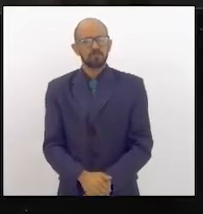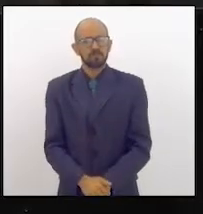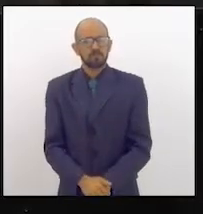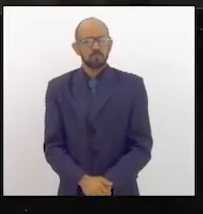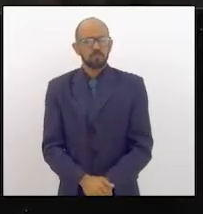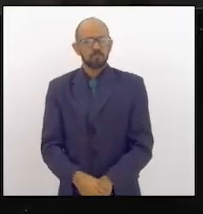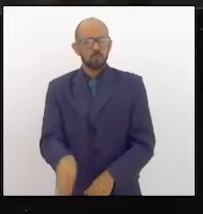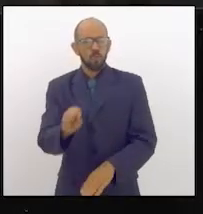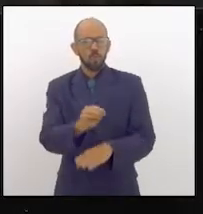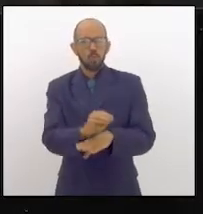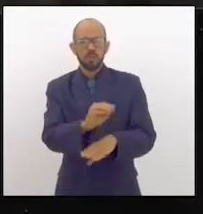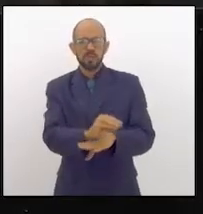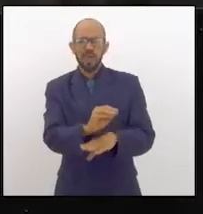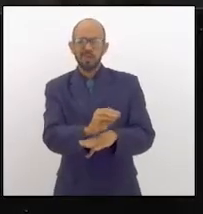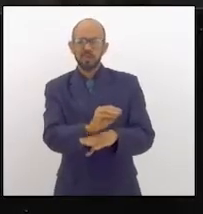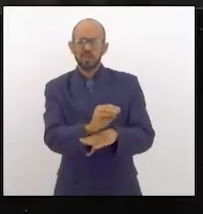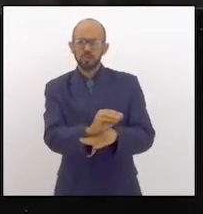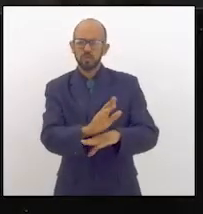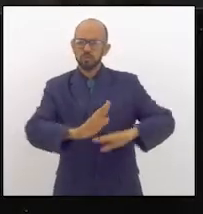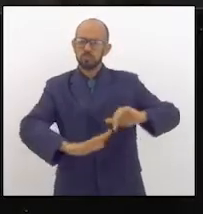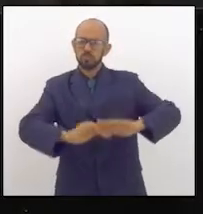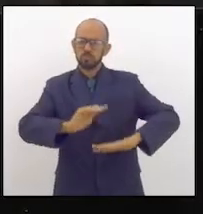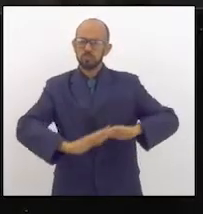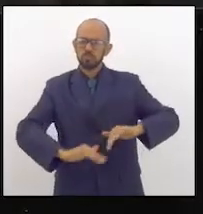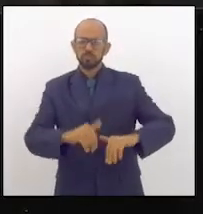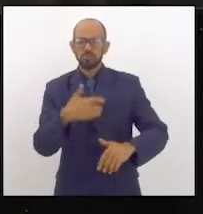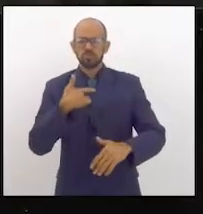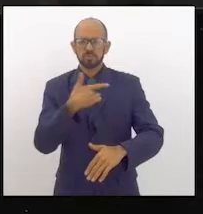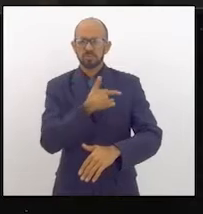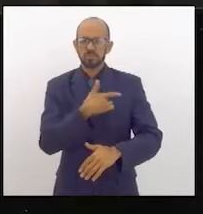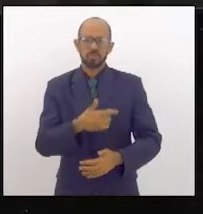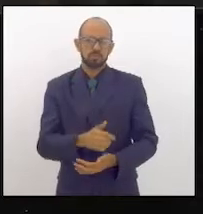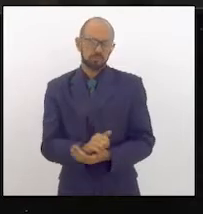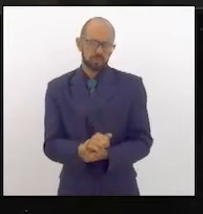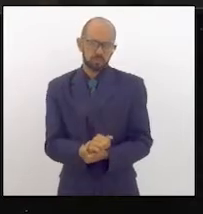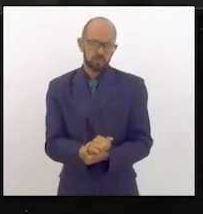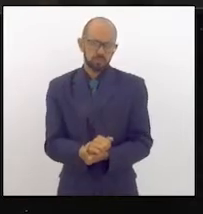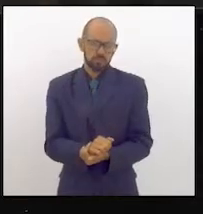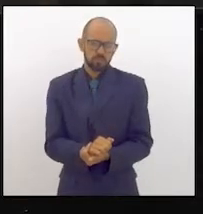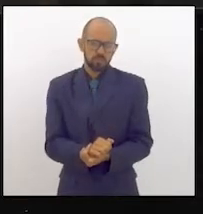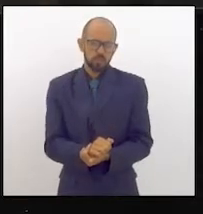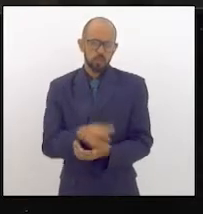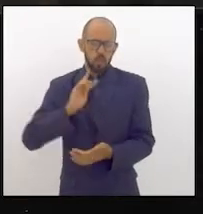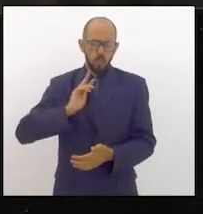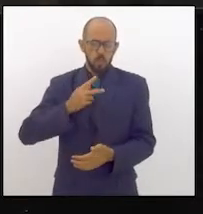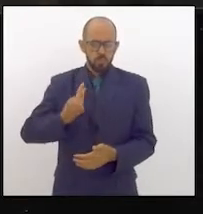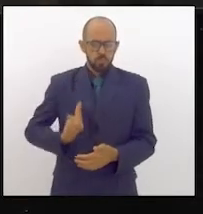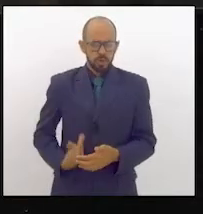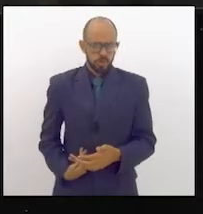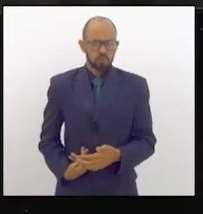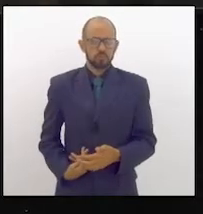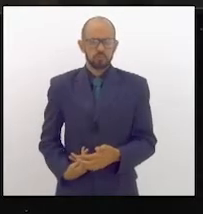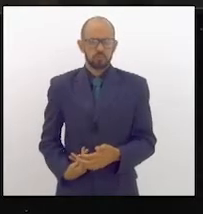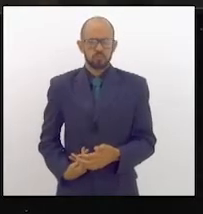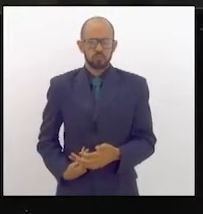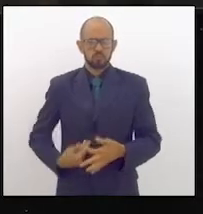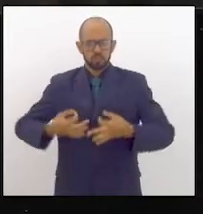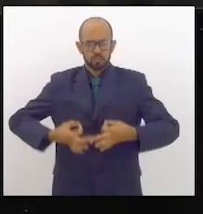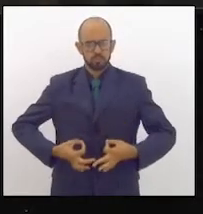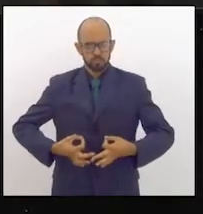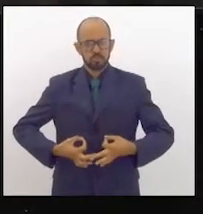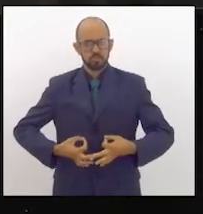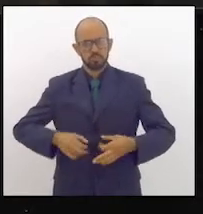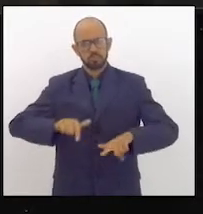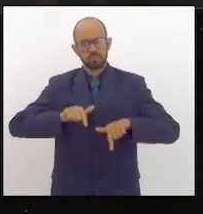e com cuidado de profissionais de saúde com humanização desse